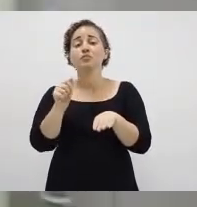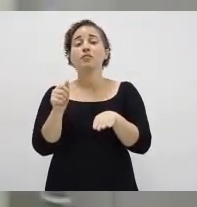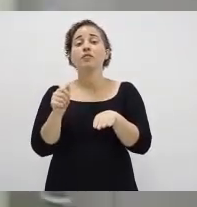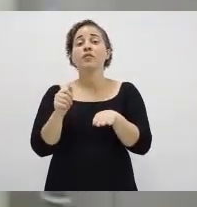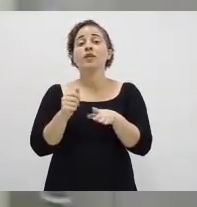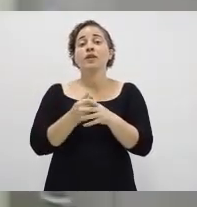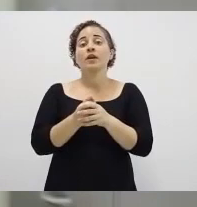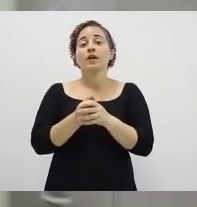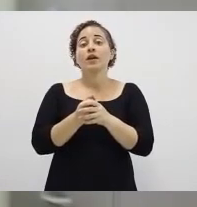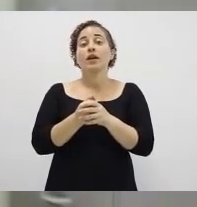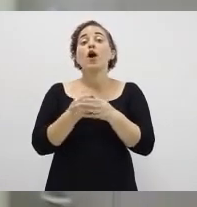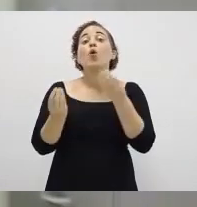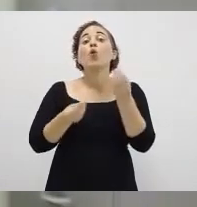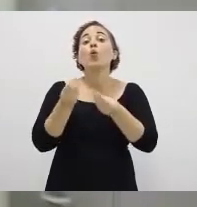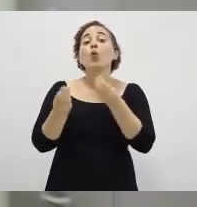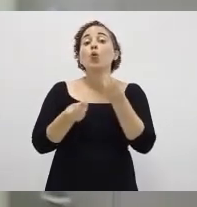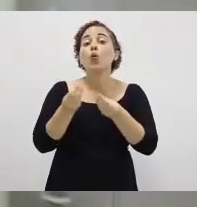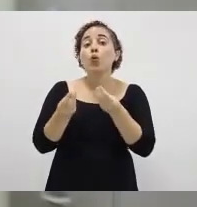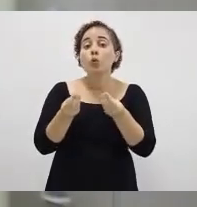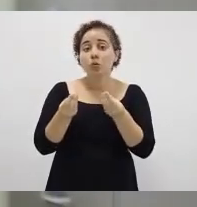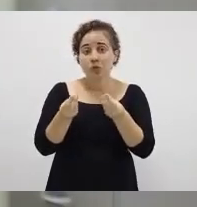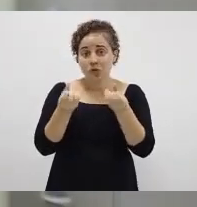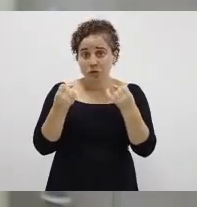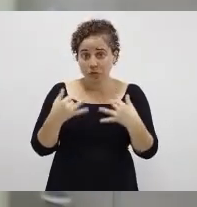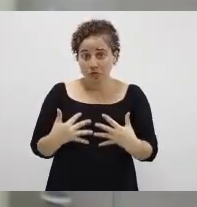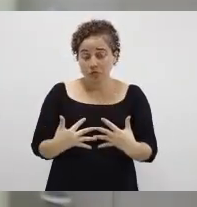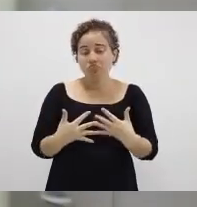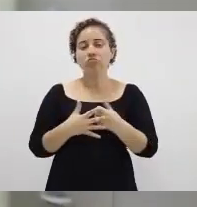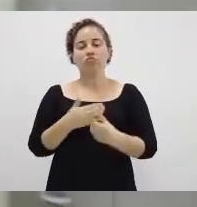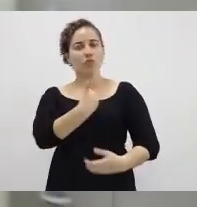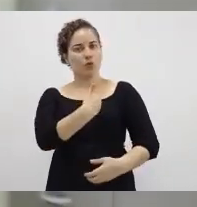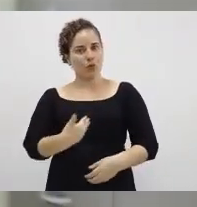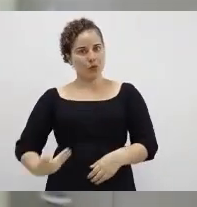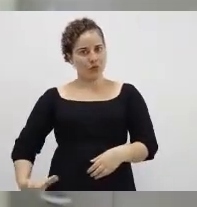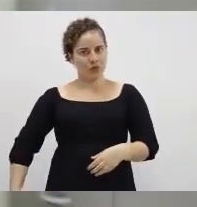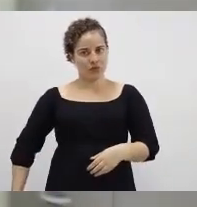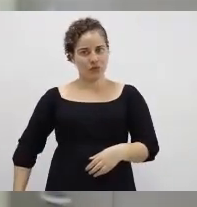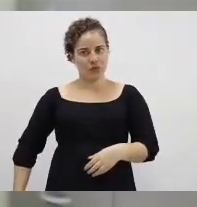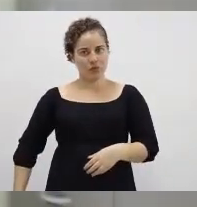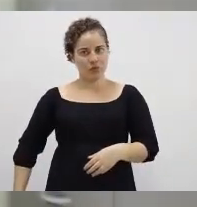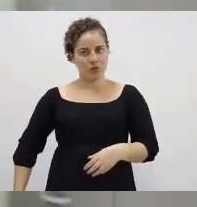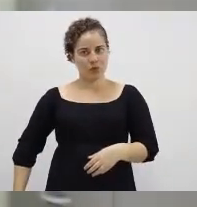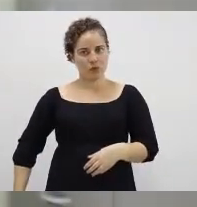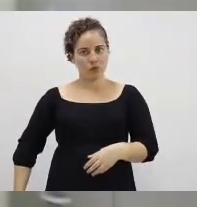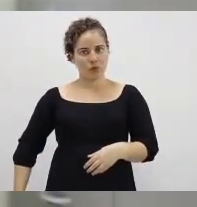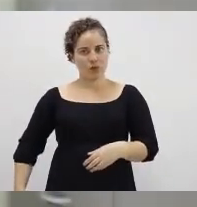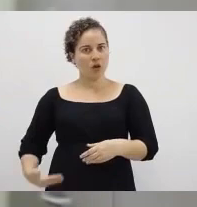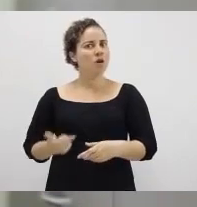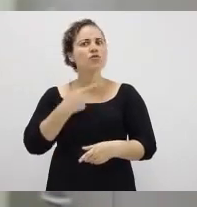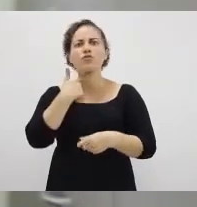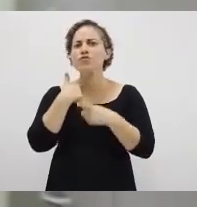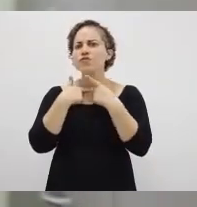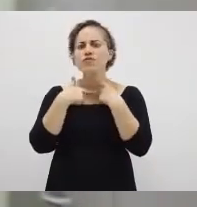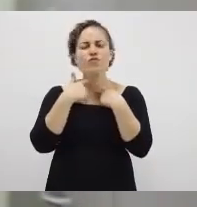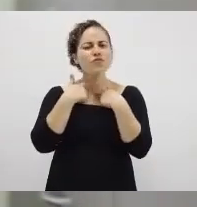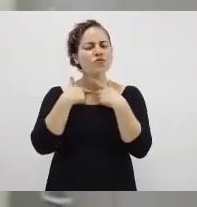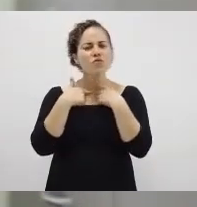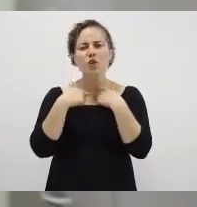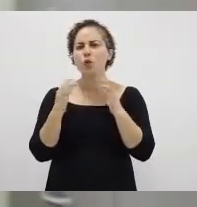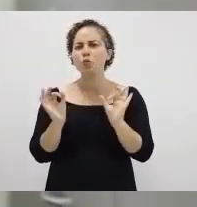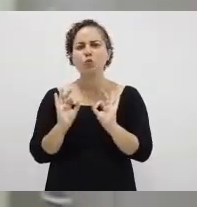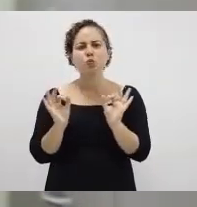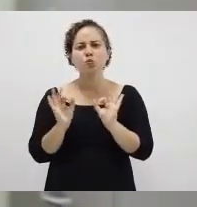funciona a função estabilizadora? O governo não quer ou o governo não deseja que a gente tenha uma